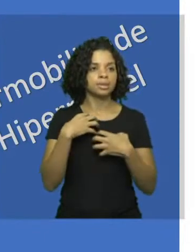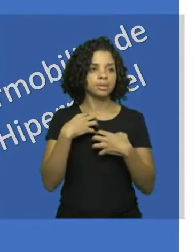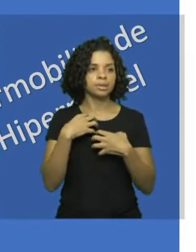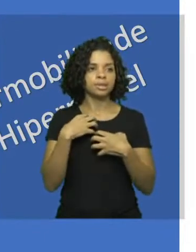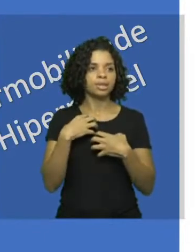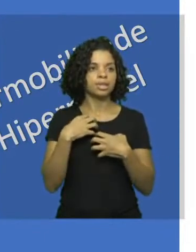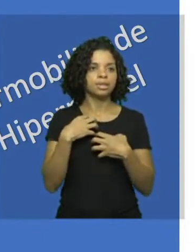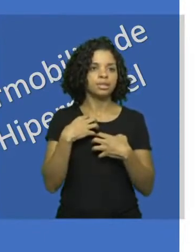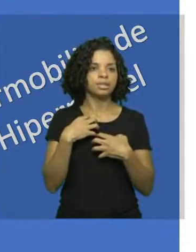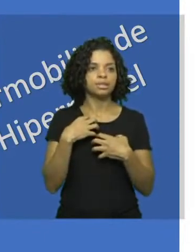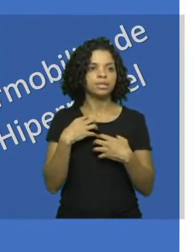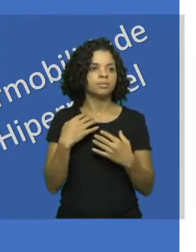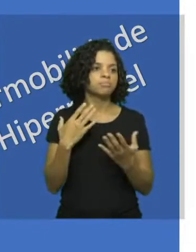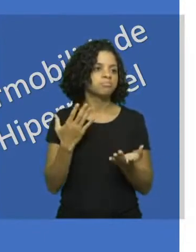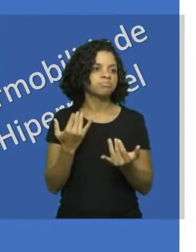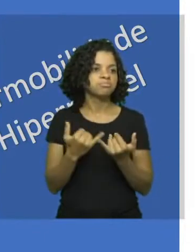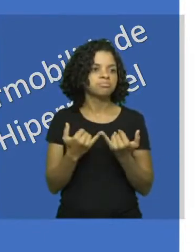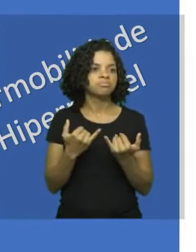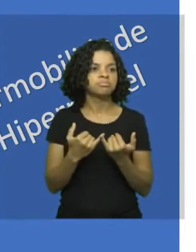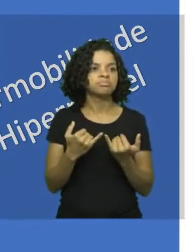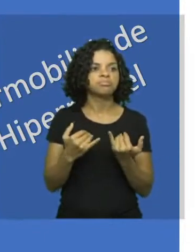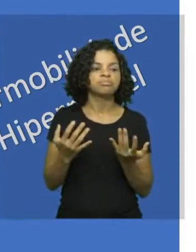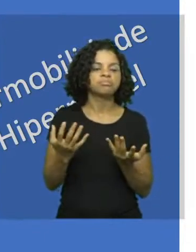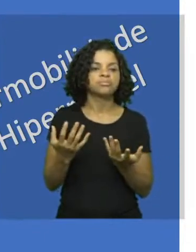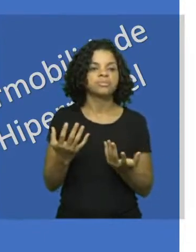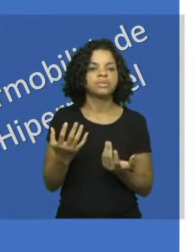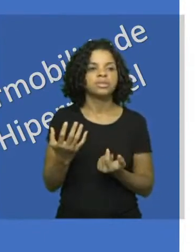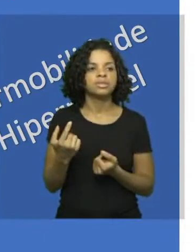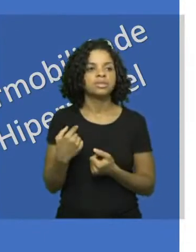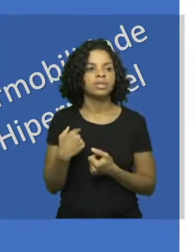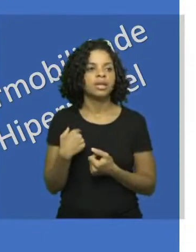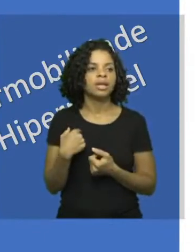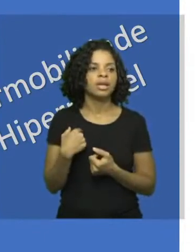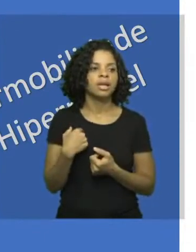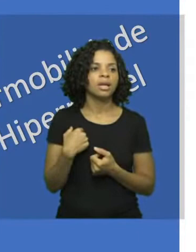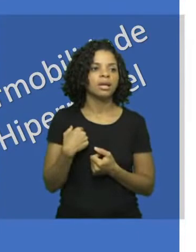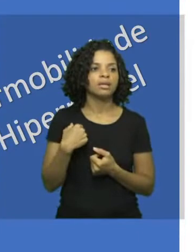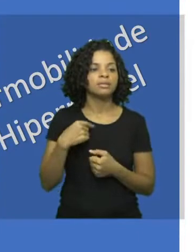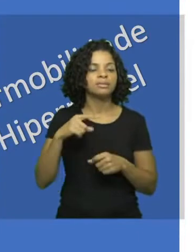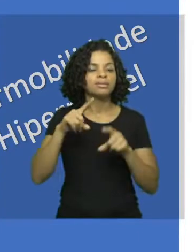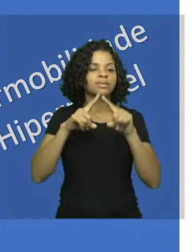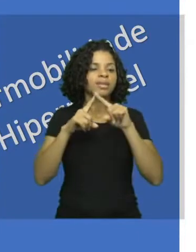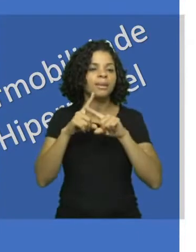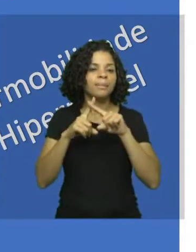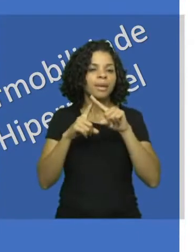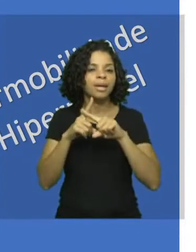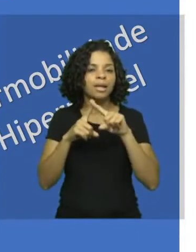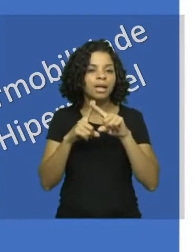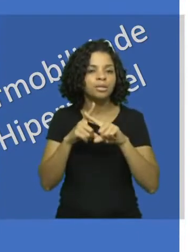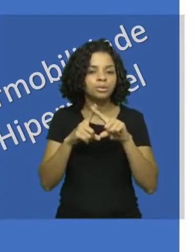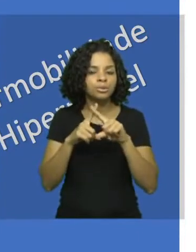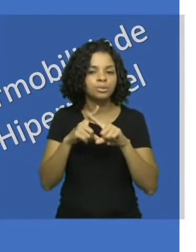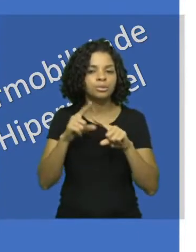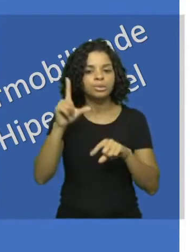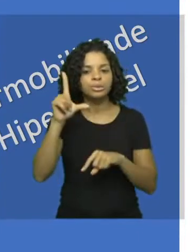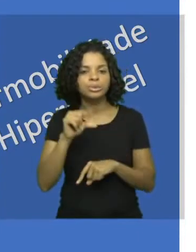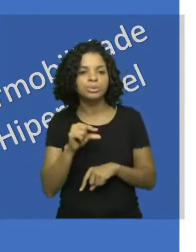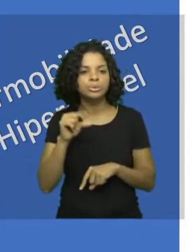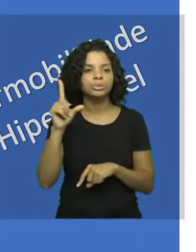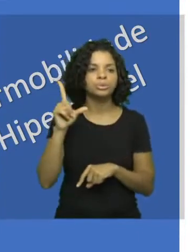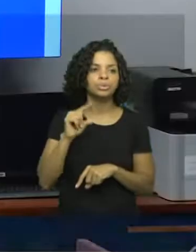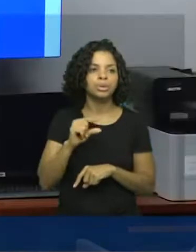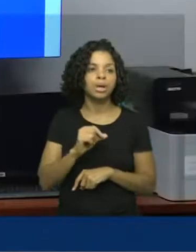à desautonomia. Sintomas como desregulação de temperatura, aumento do batimento